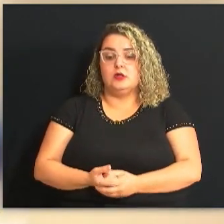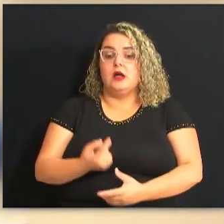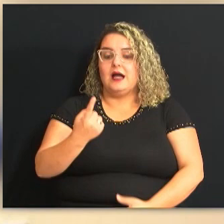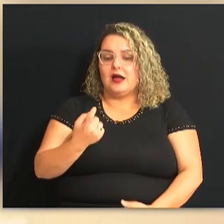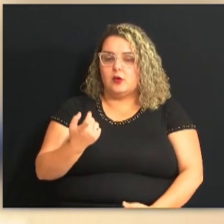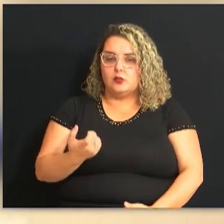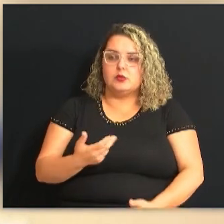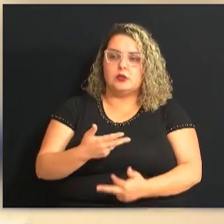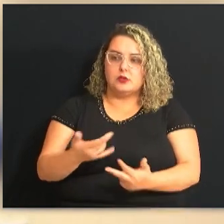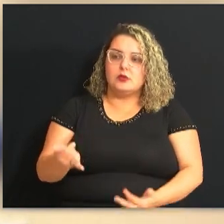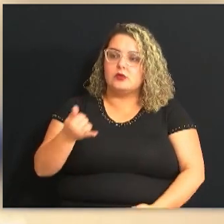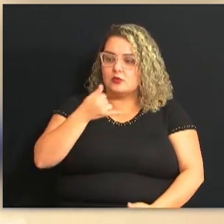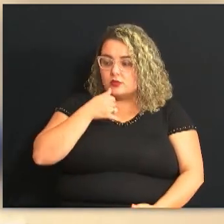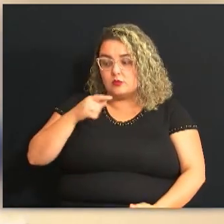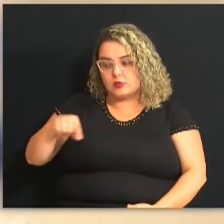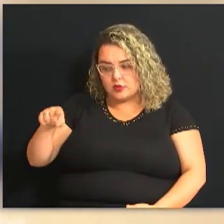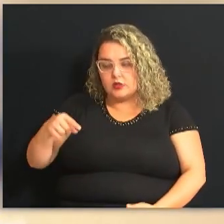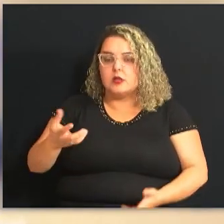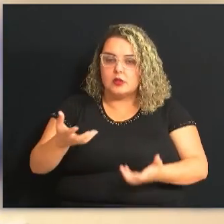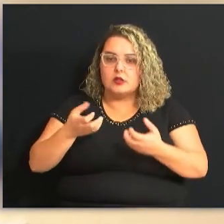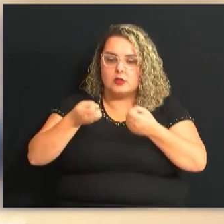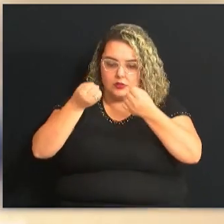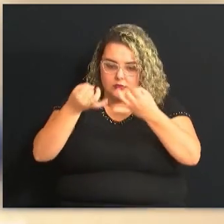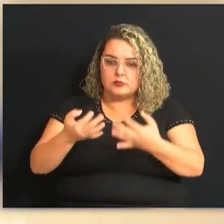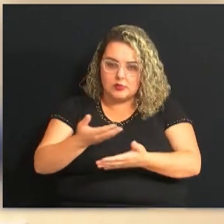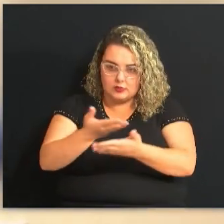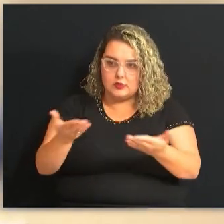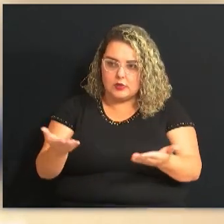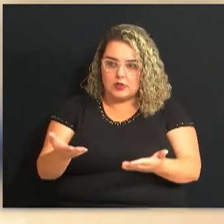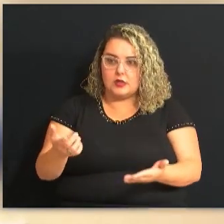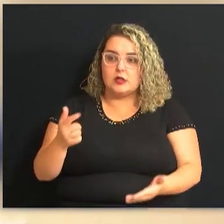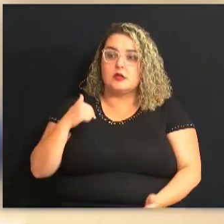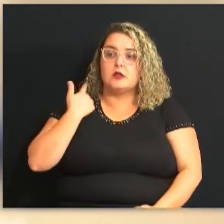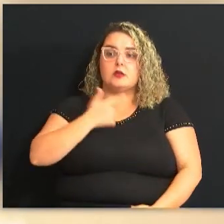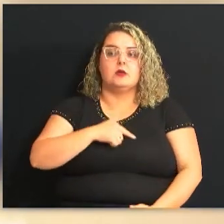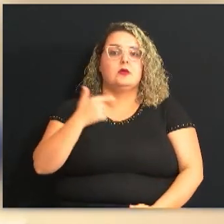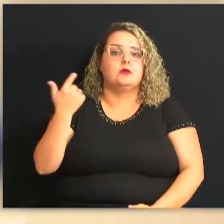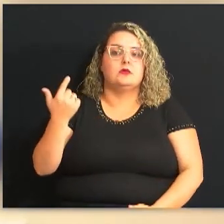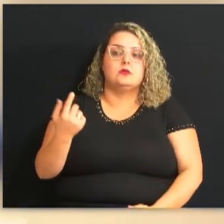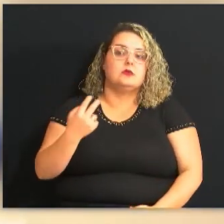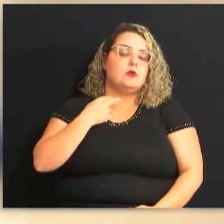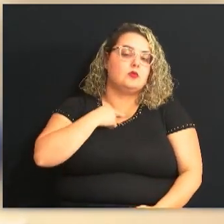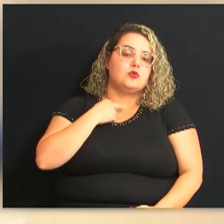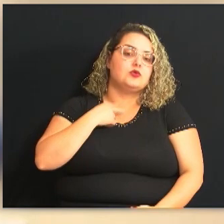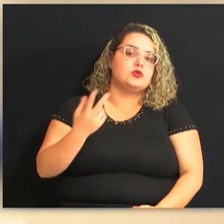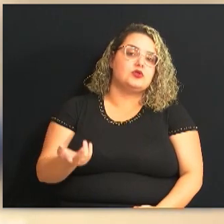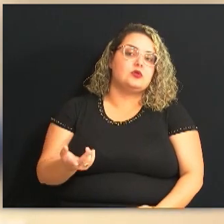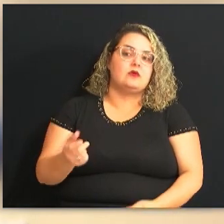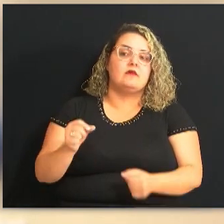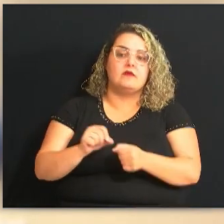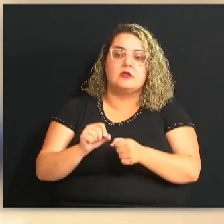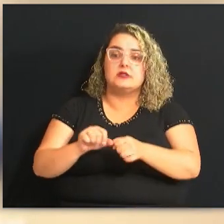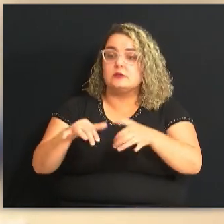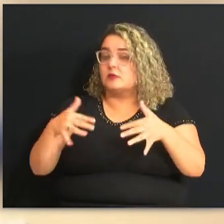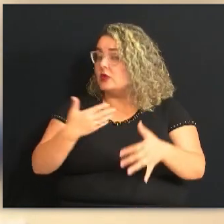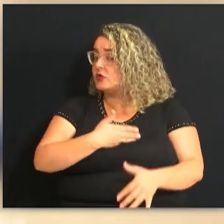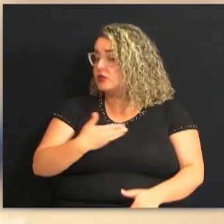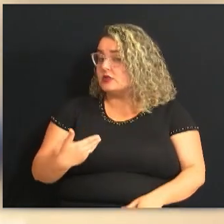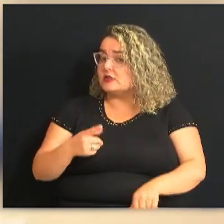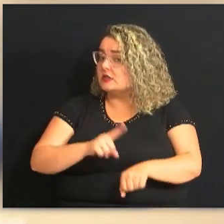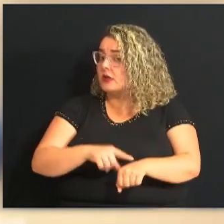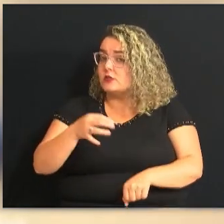para eles e quero expressar aqui é que a gente não tenha podido, a tempo, fazer uma audiência pública onde